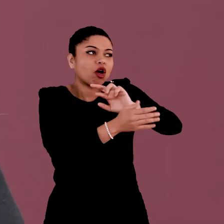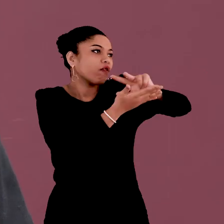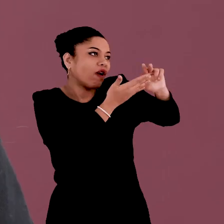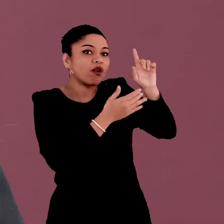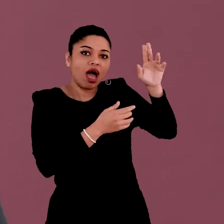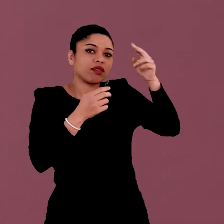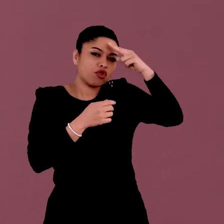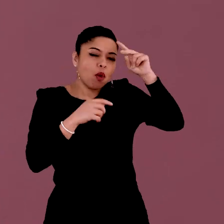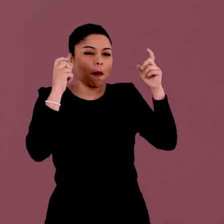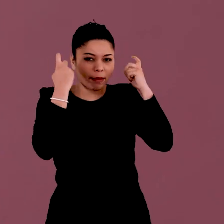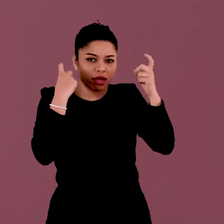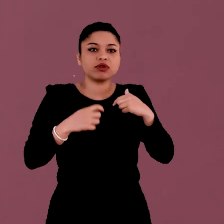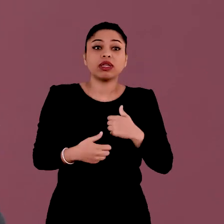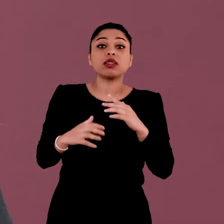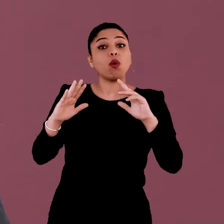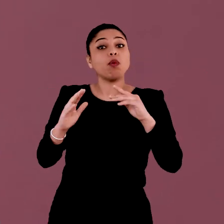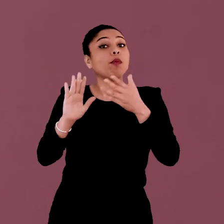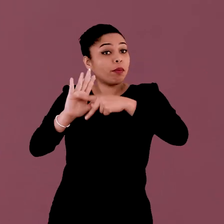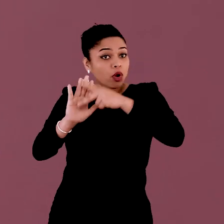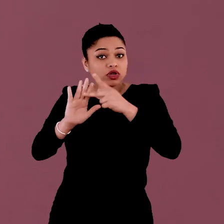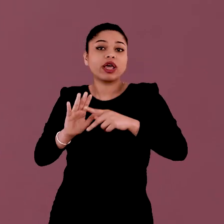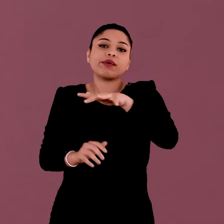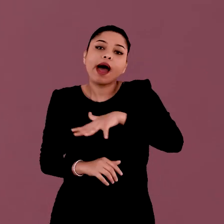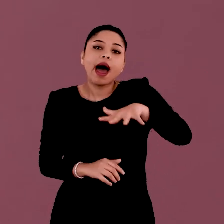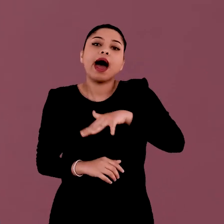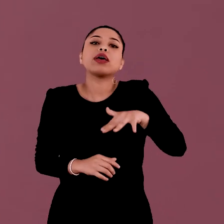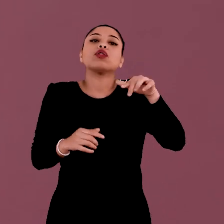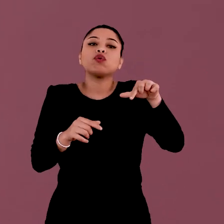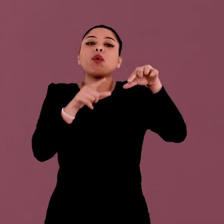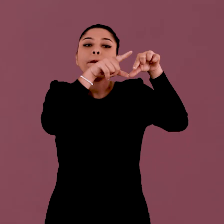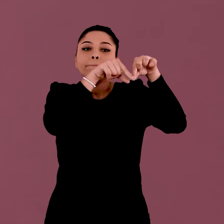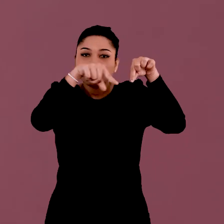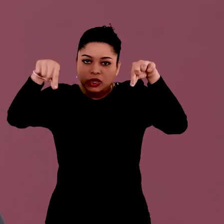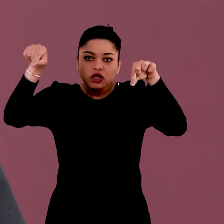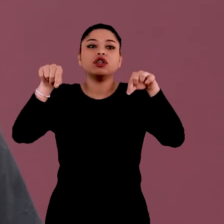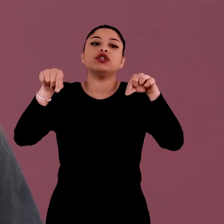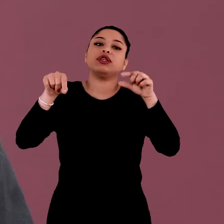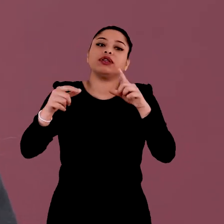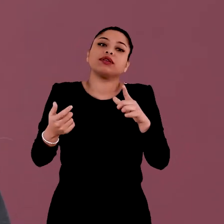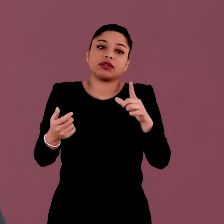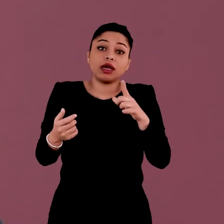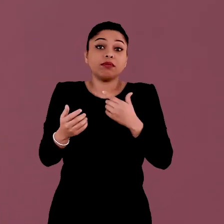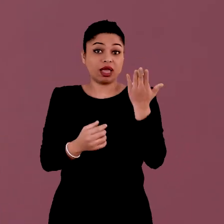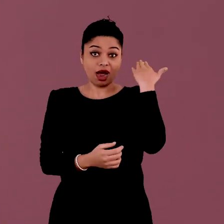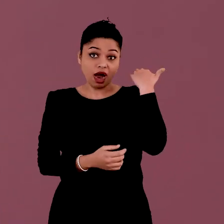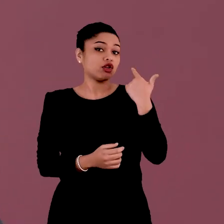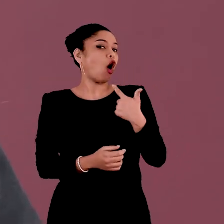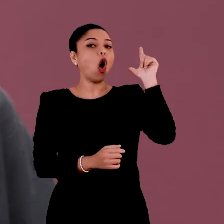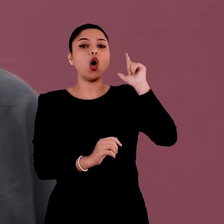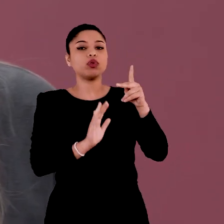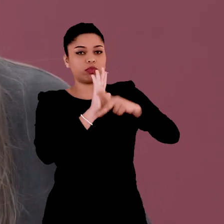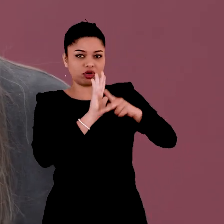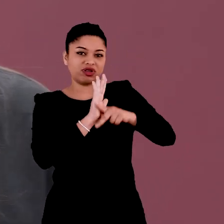bem parecidas, um sobrado também geminado no Bexiga. E o projeto ele é uma intervenção nesse sobrado